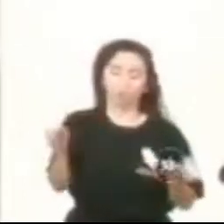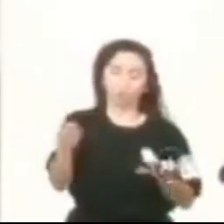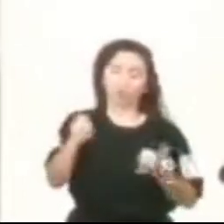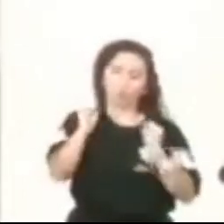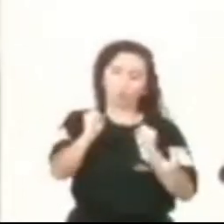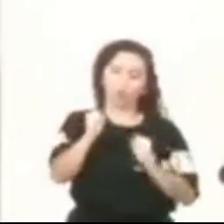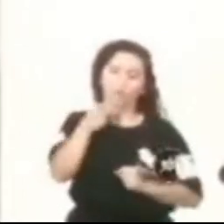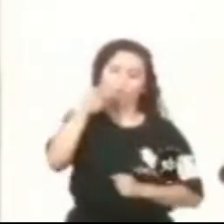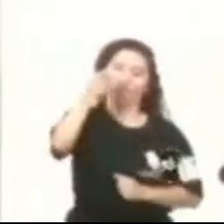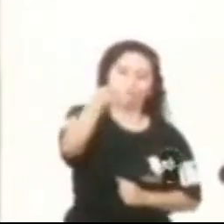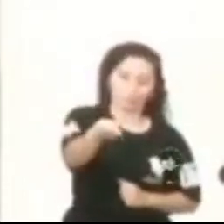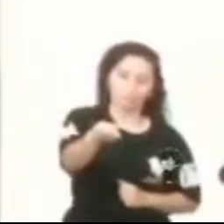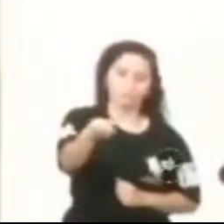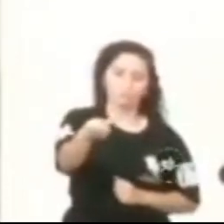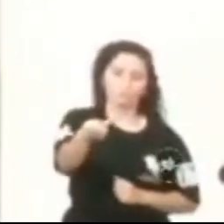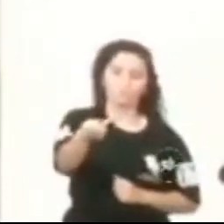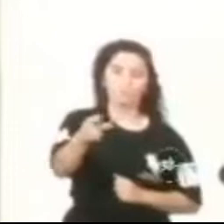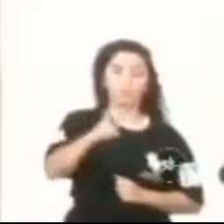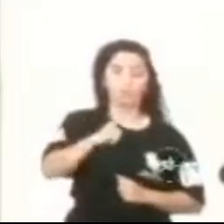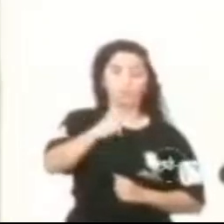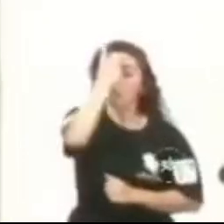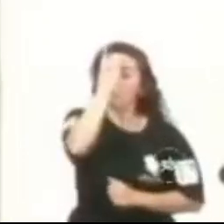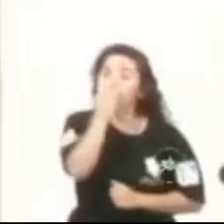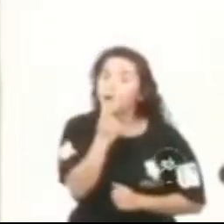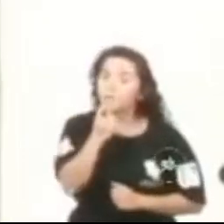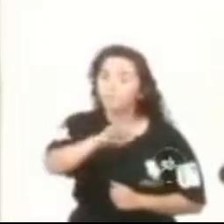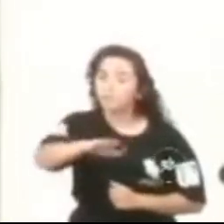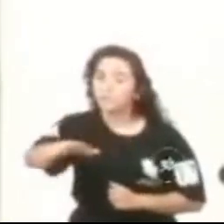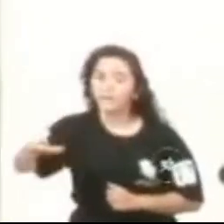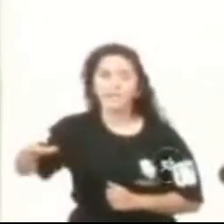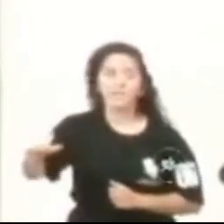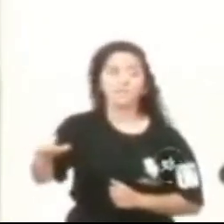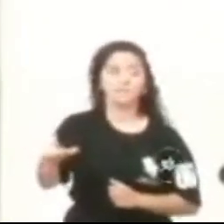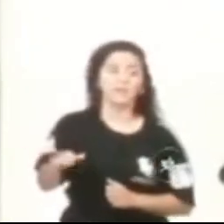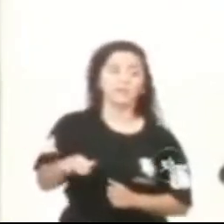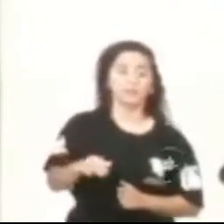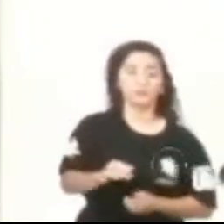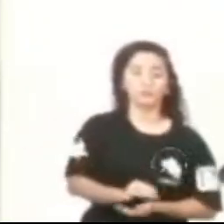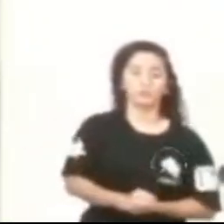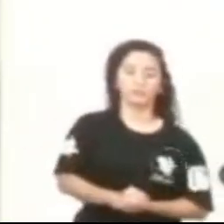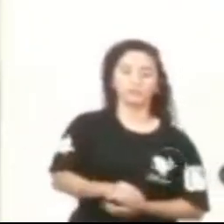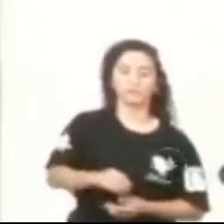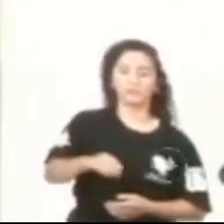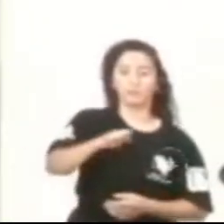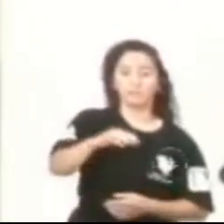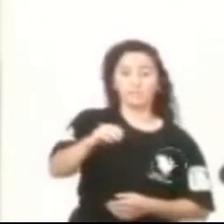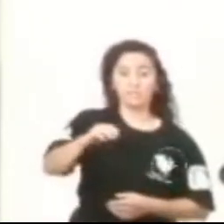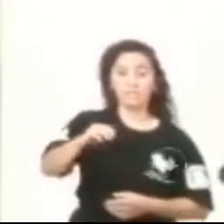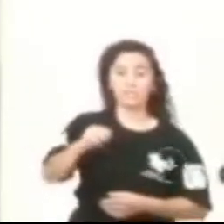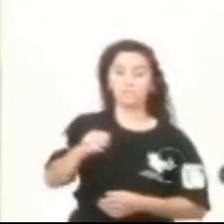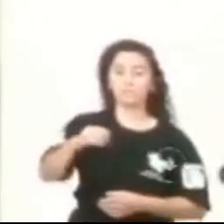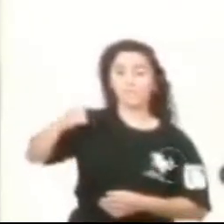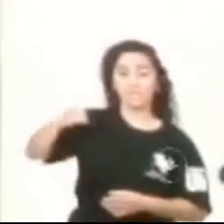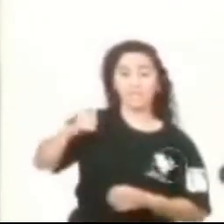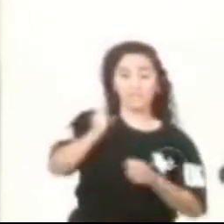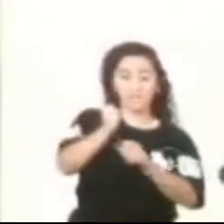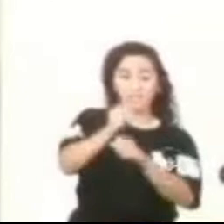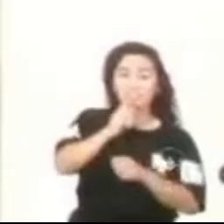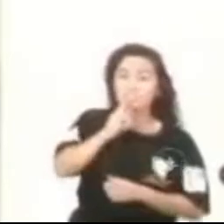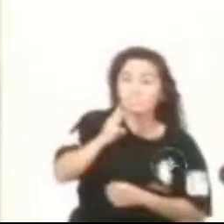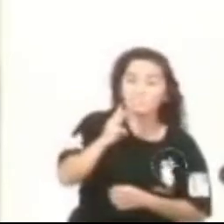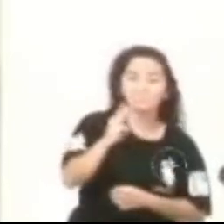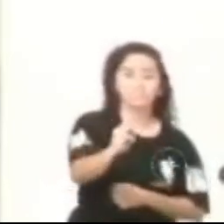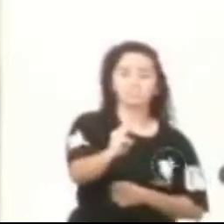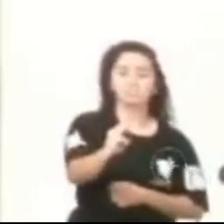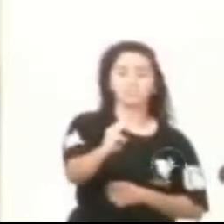falar. Nós temos imagens de crianças nossas brasileiras com 4 anos, 3 anos, que